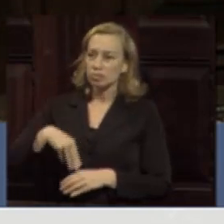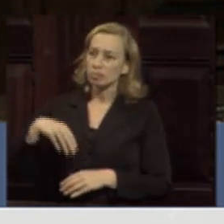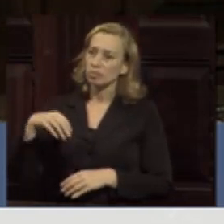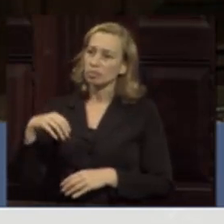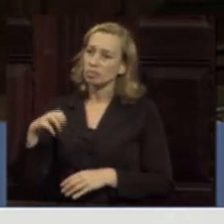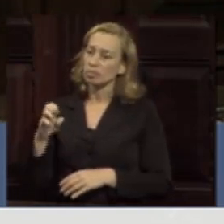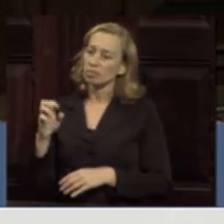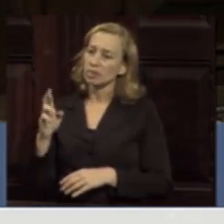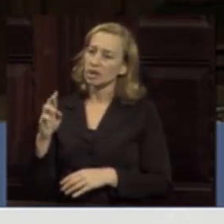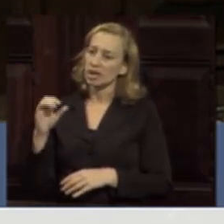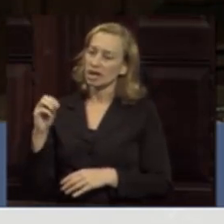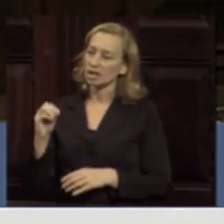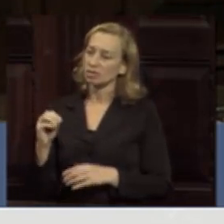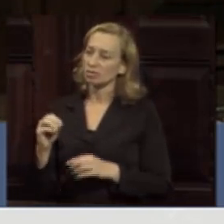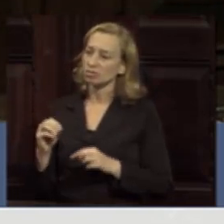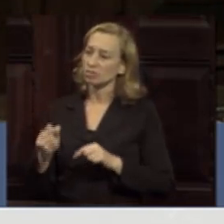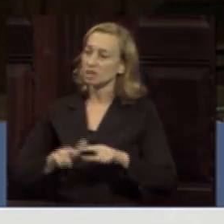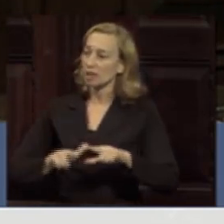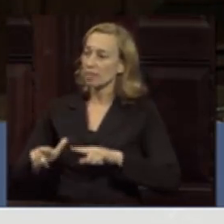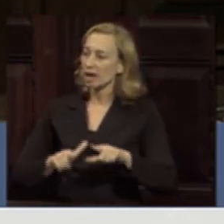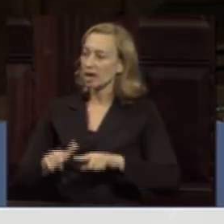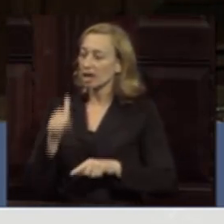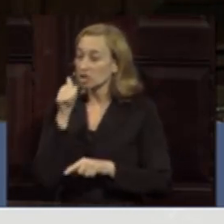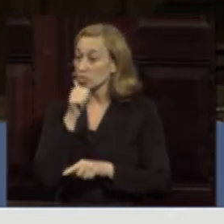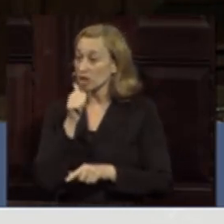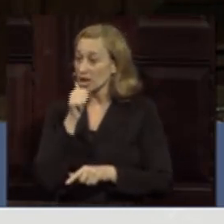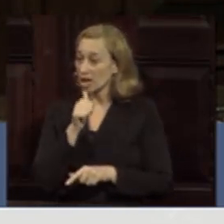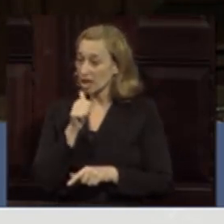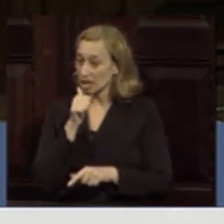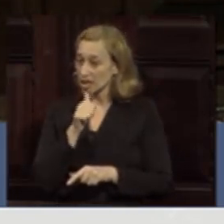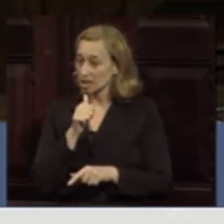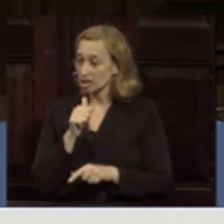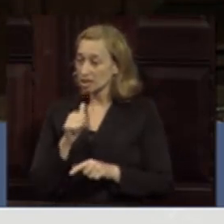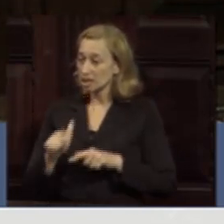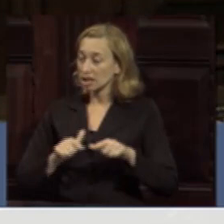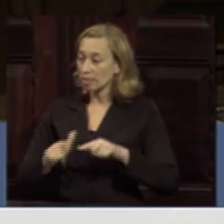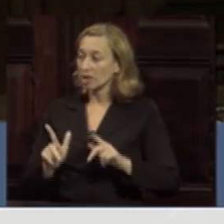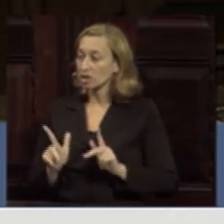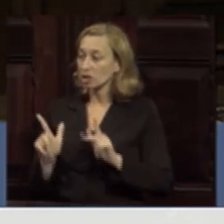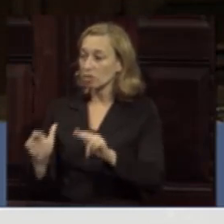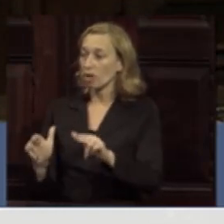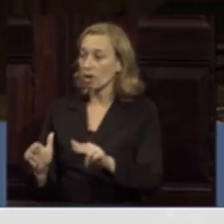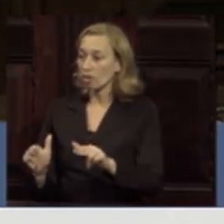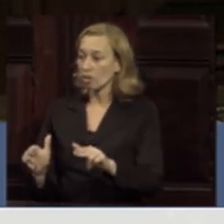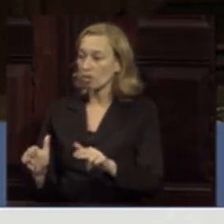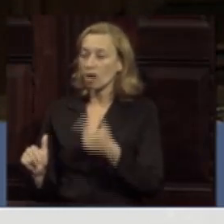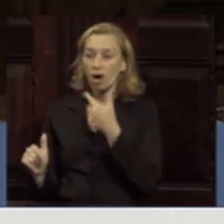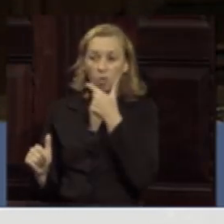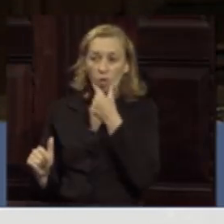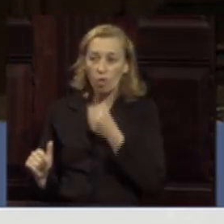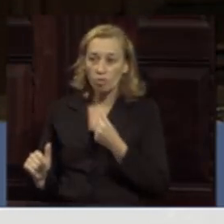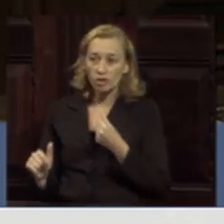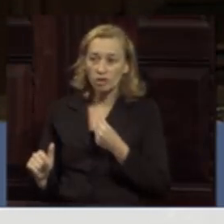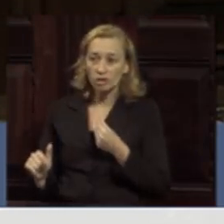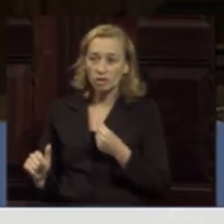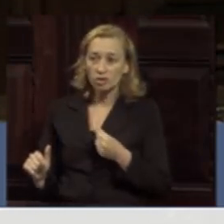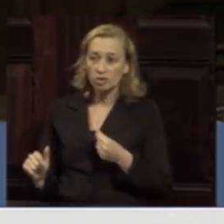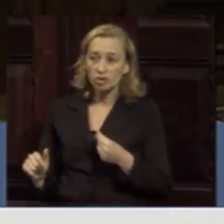mesma organização, exercendo as mesmas funções que os homens,